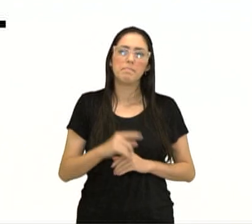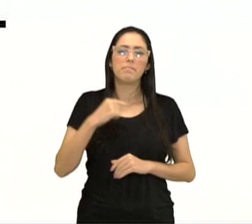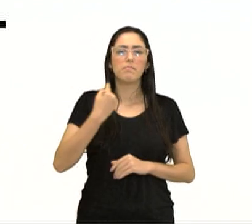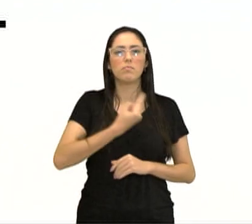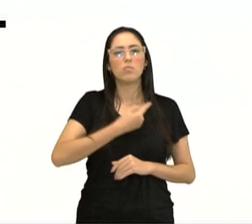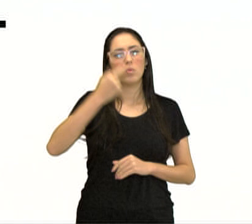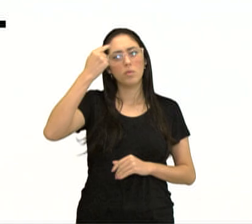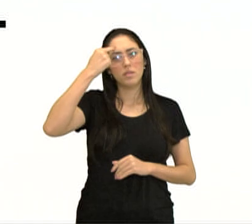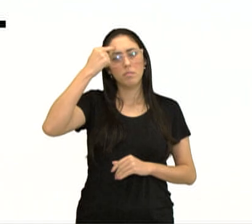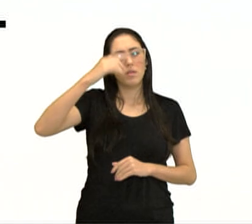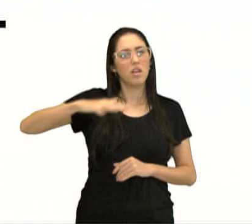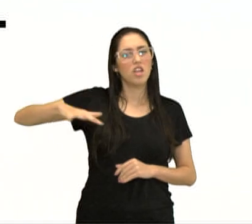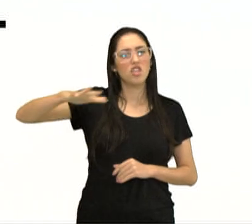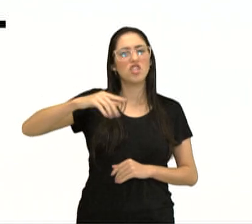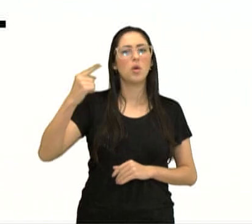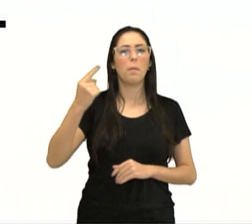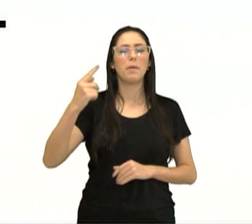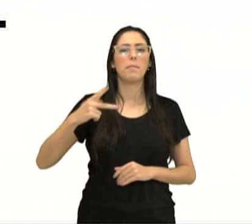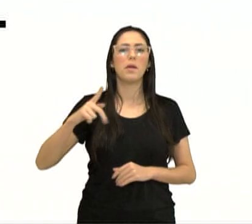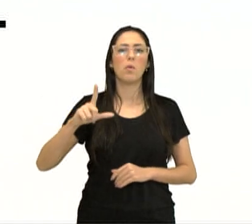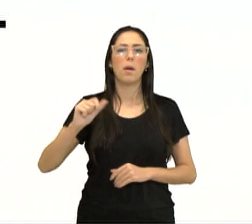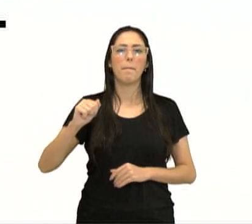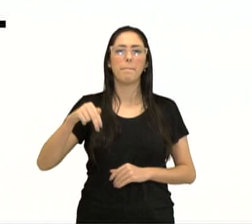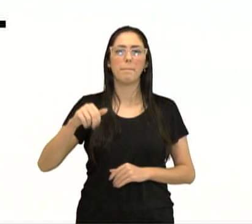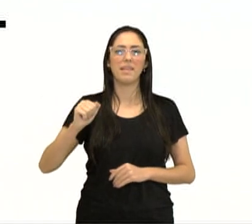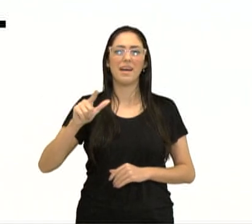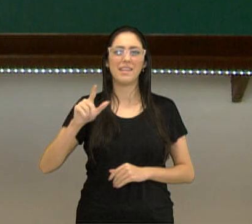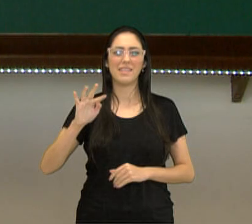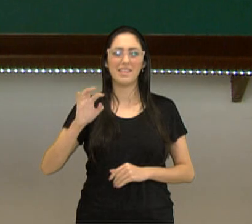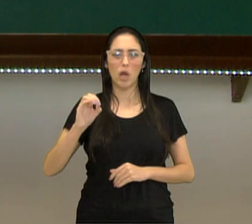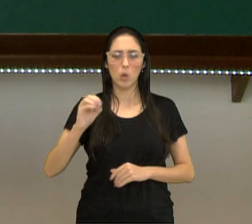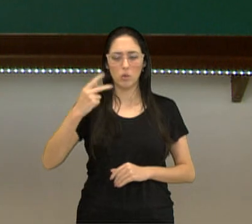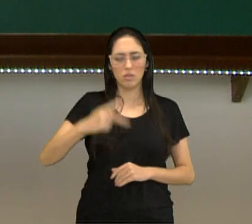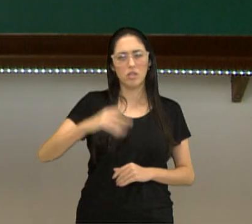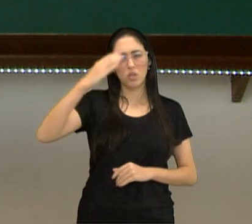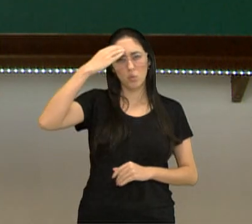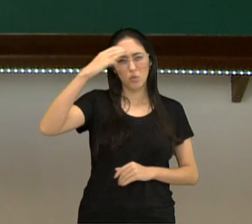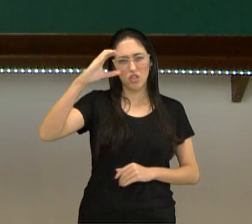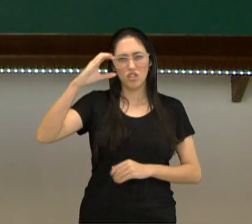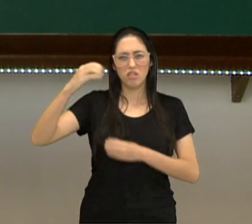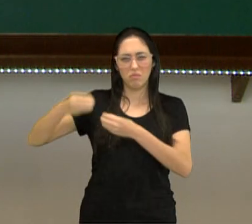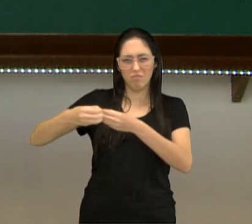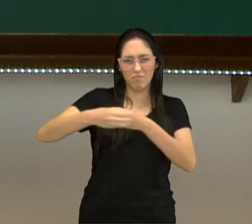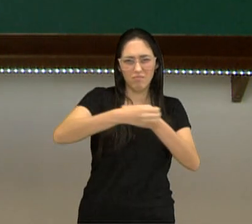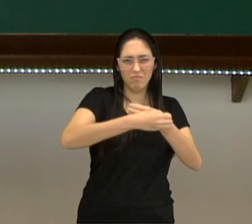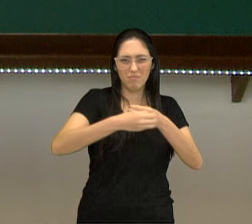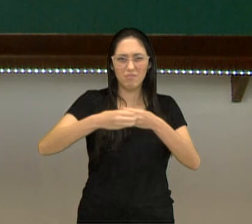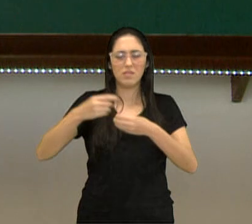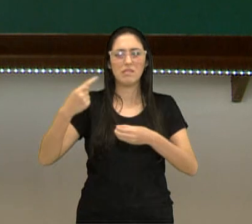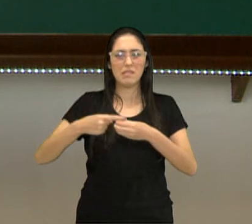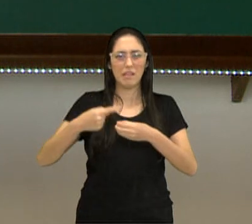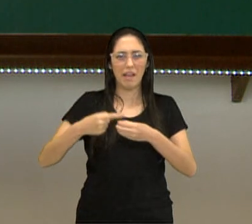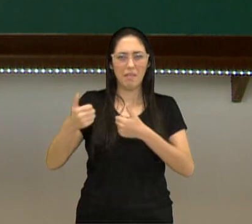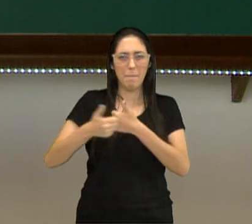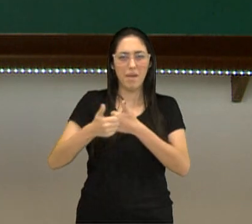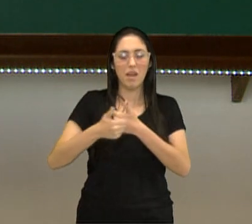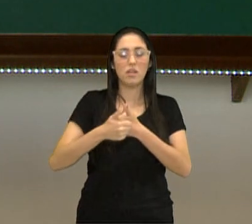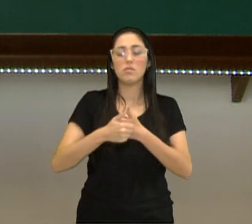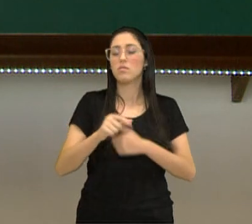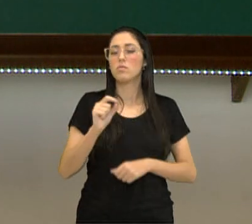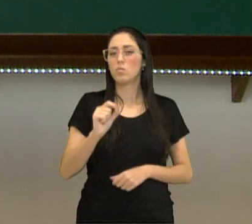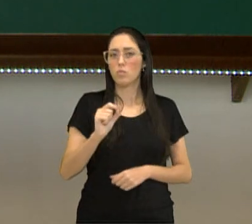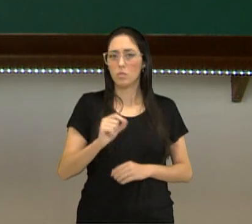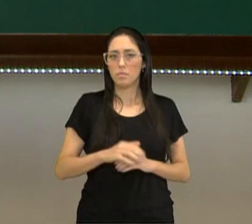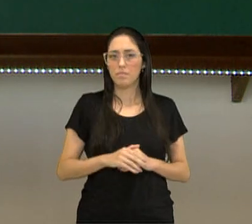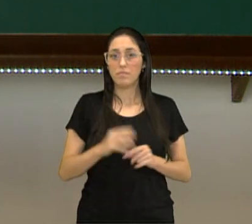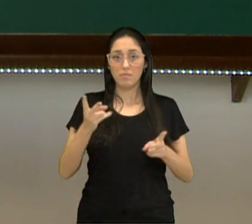do primeiro planalto, Curitiba e região metropolitana, toda a região que envolve o primeiro planalto paranaense. Nós vamos perceber